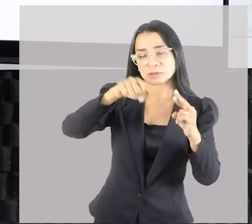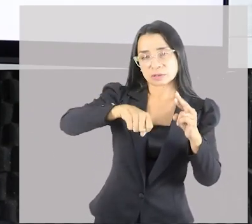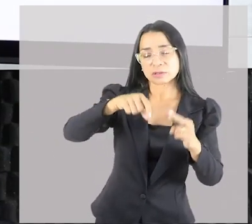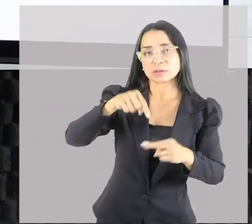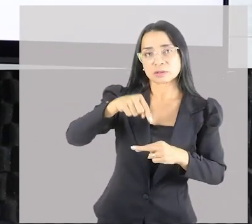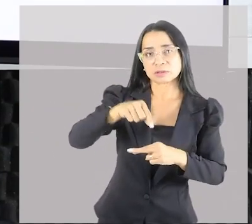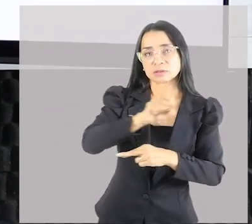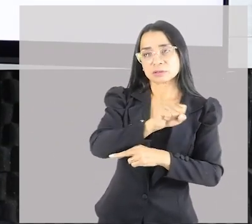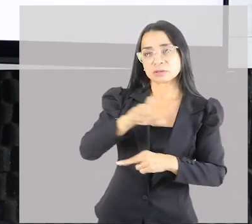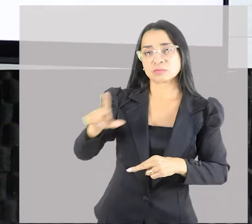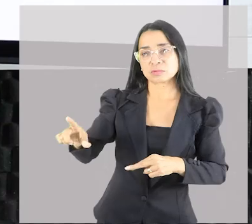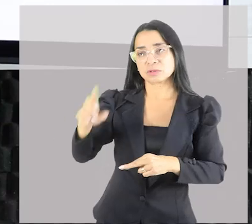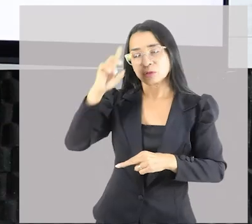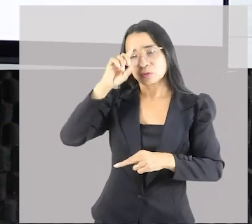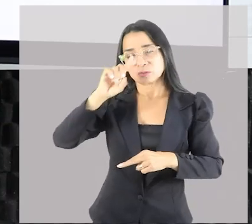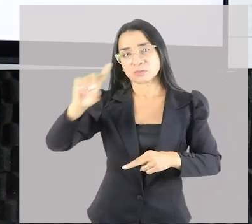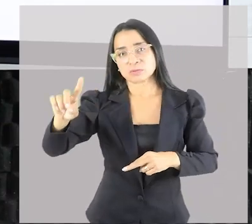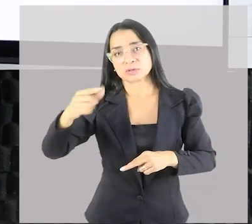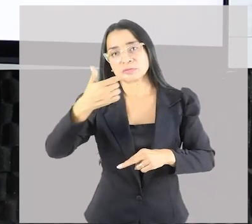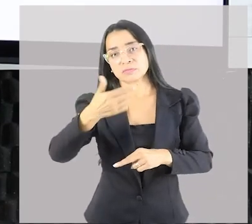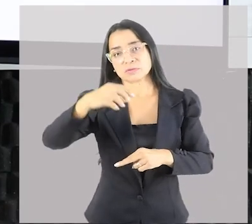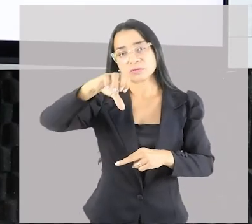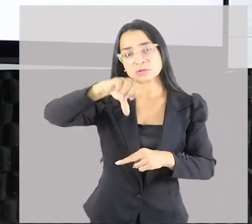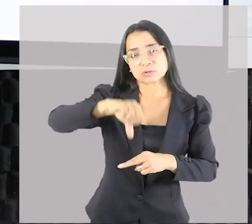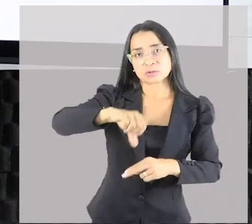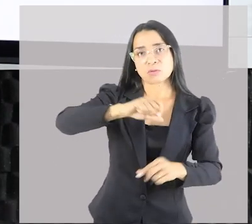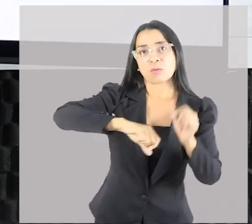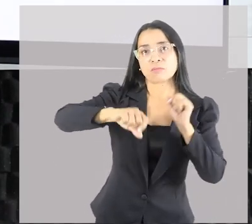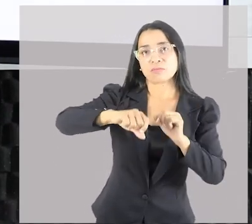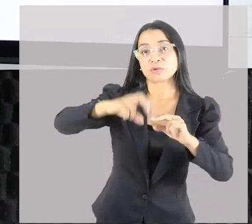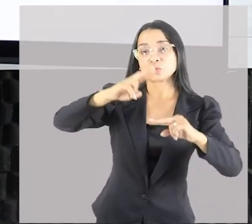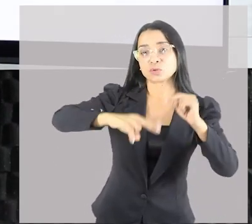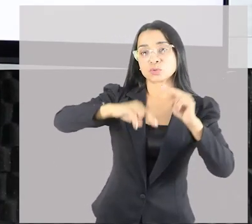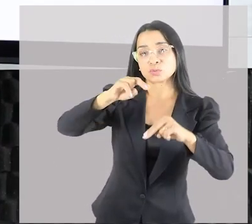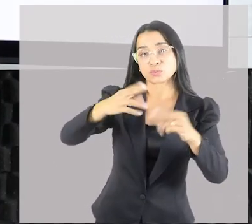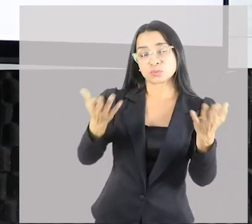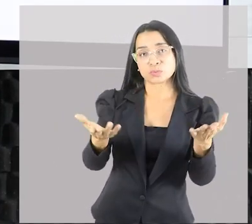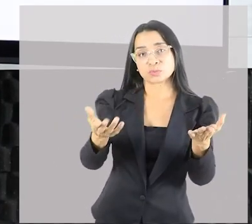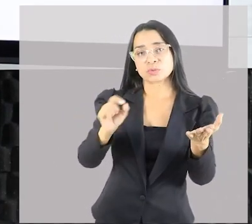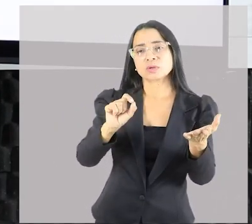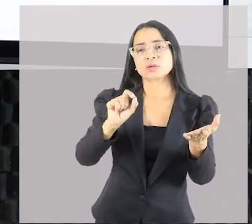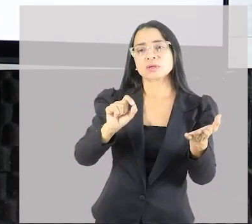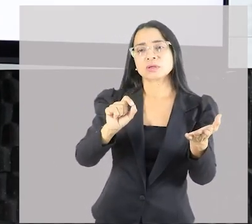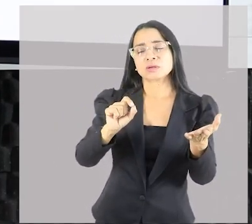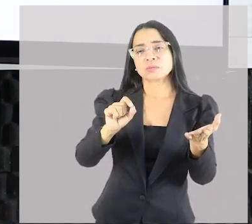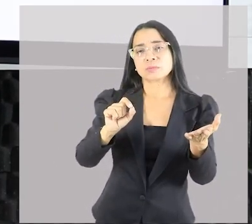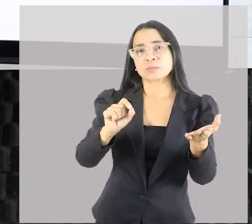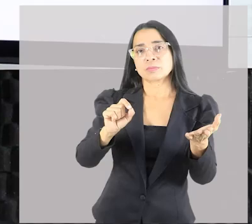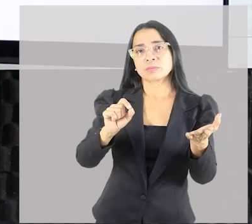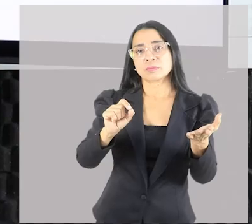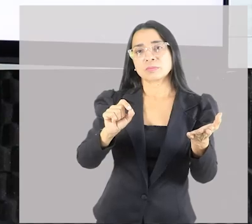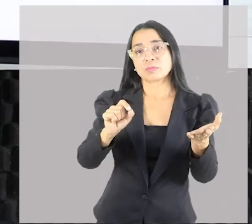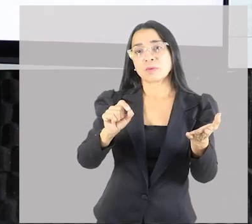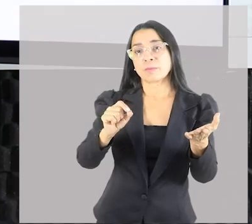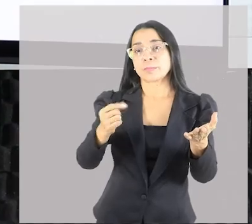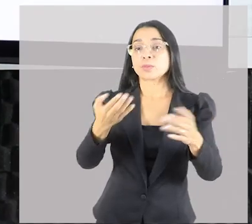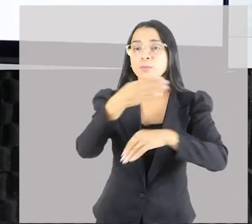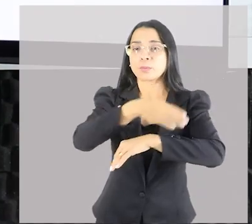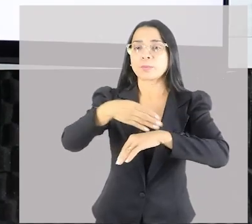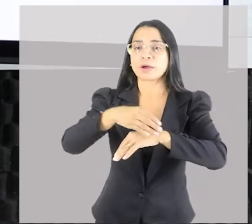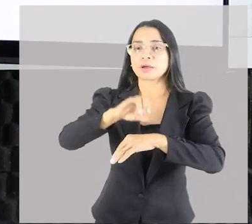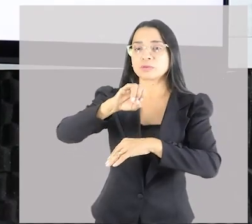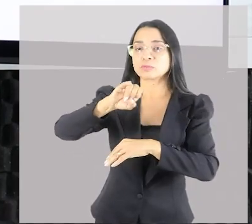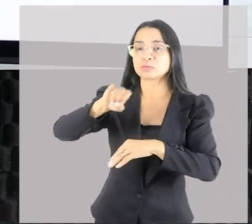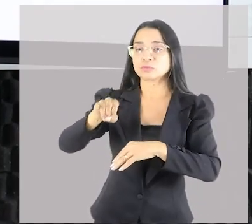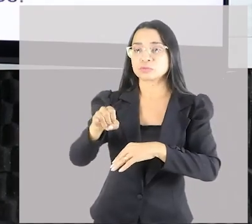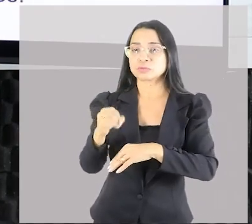de julho, no bairro do João Paulo. Nesse dia, que seria o dia consagrado a São Marçal, existe o encontro dos bois de